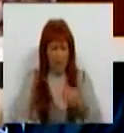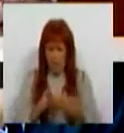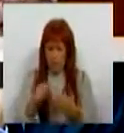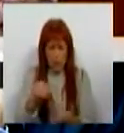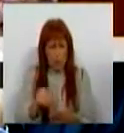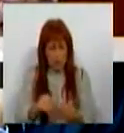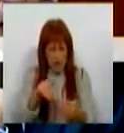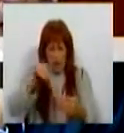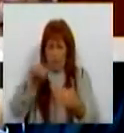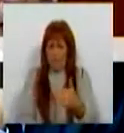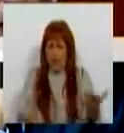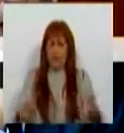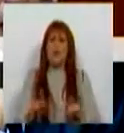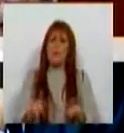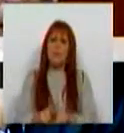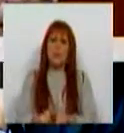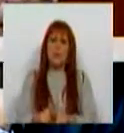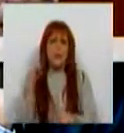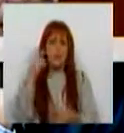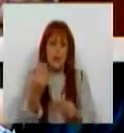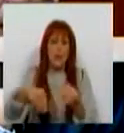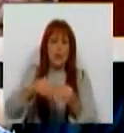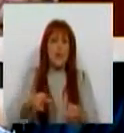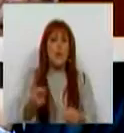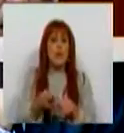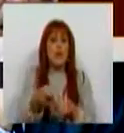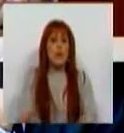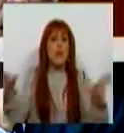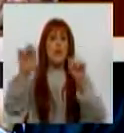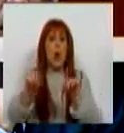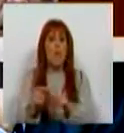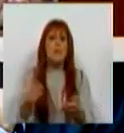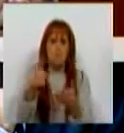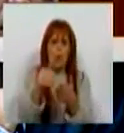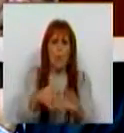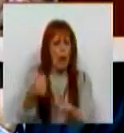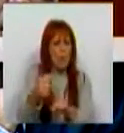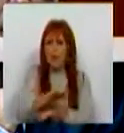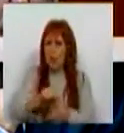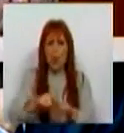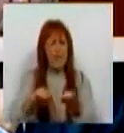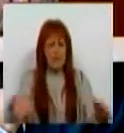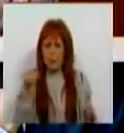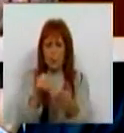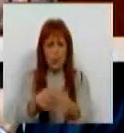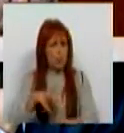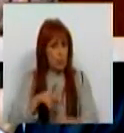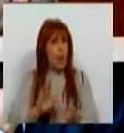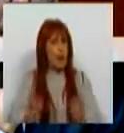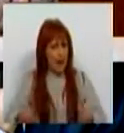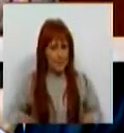limiar de pobreza, e isso tem que ser compensado e essa nova prestação tem que ser introduzida para combater os níveis de pobreza em